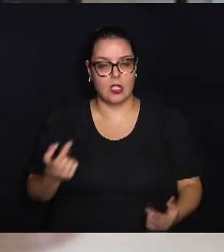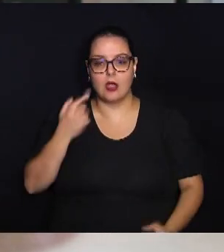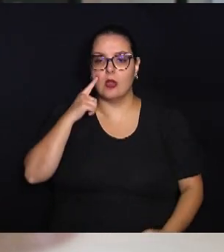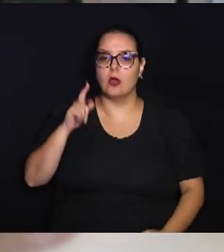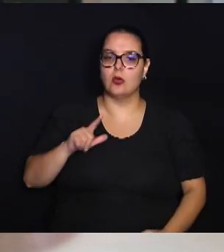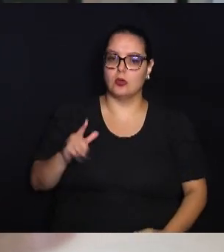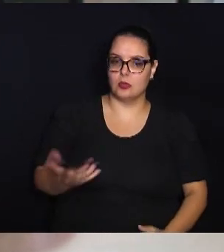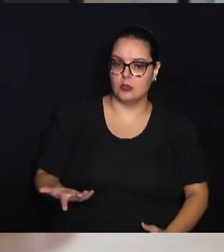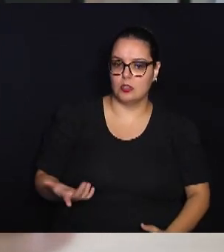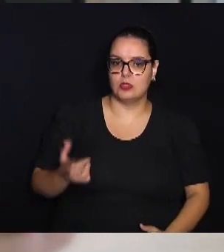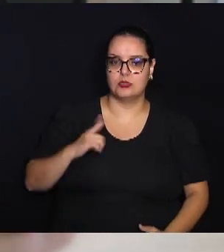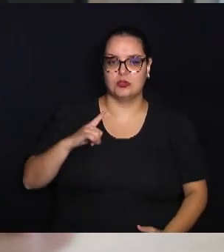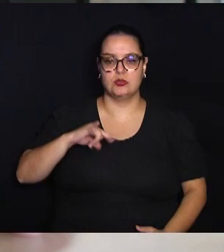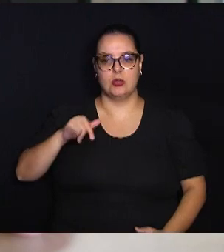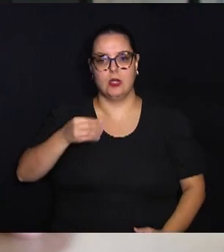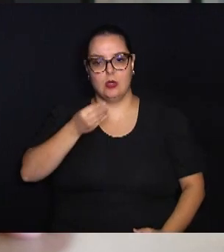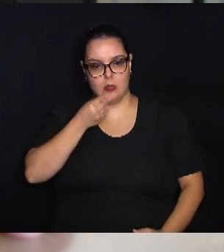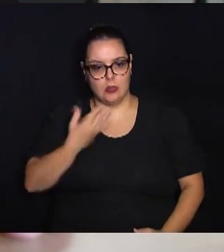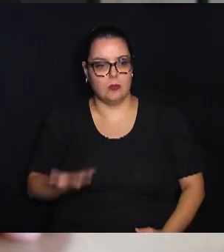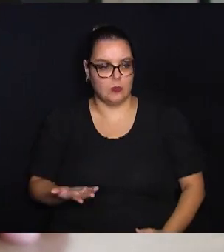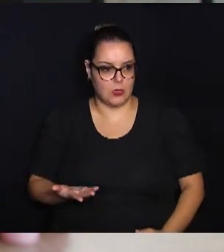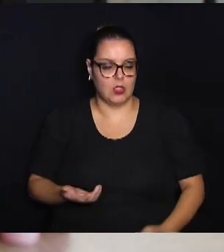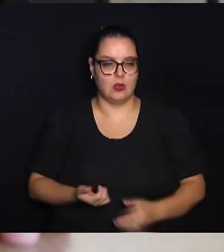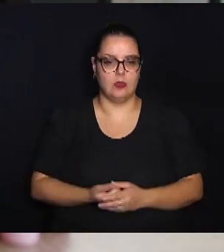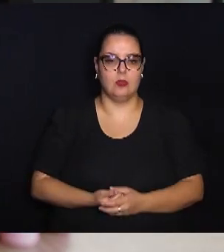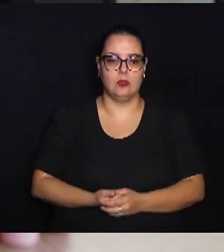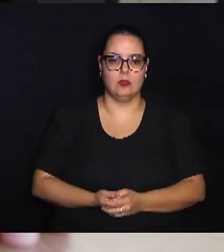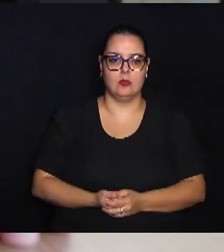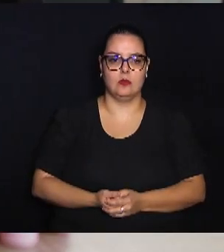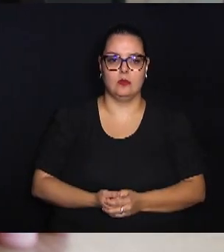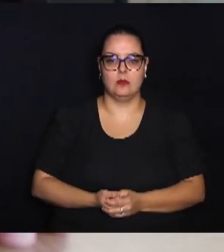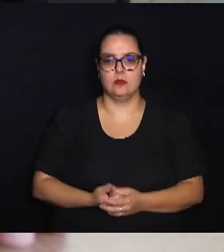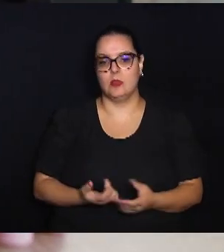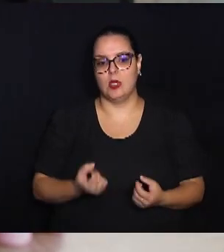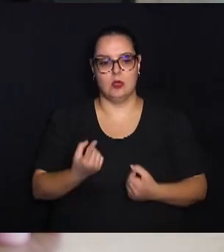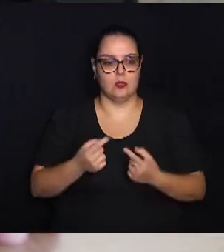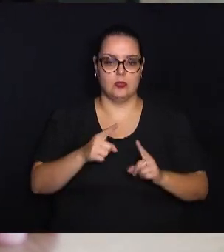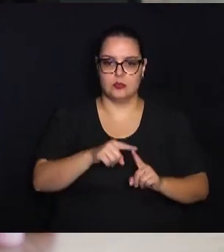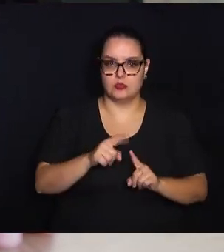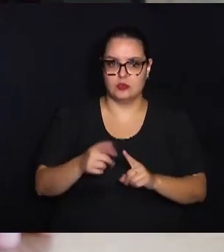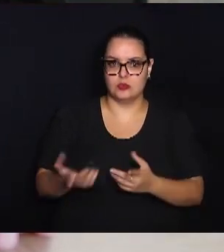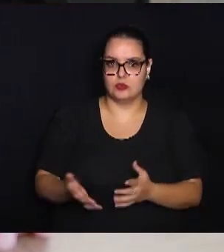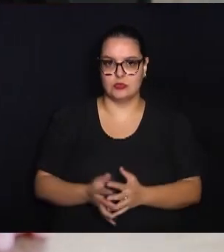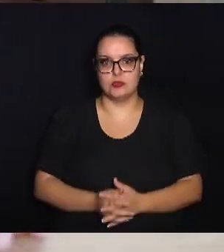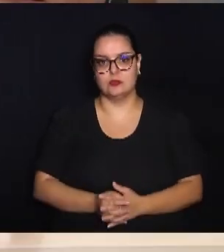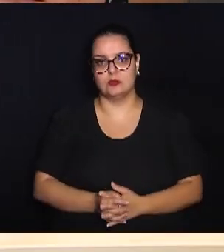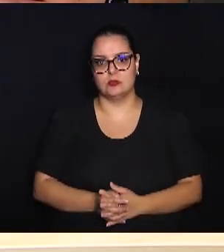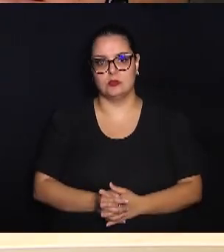um. É óbvio que quem tiver oportunidade de ter alguma coisa que consiga algum tipo de